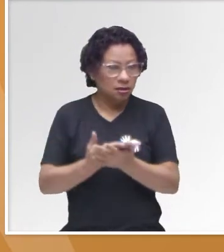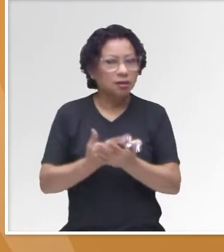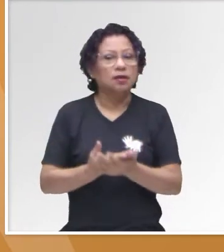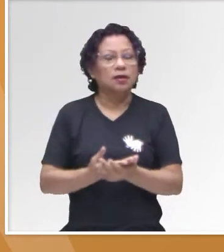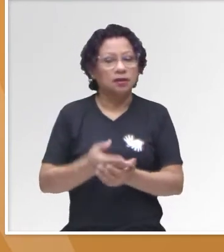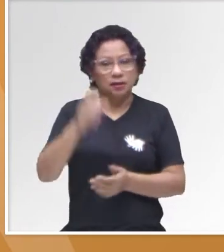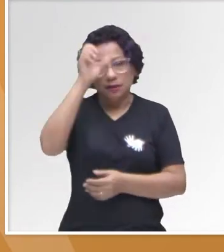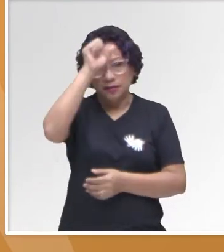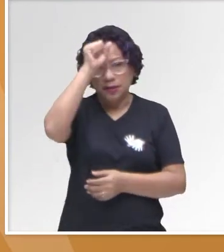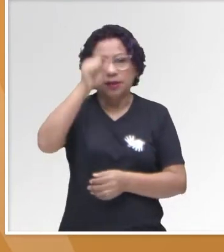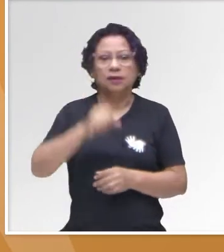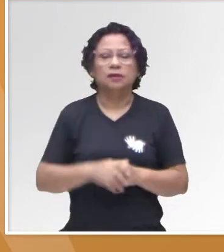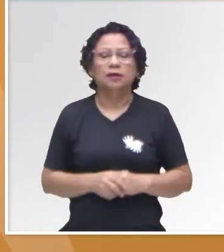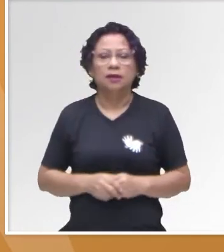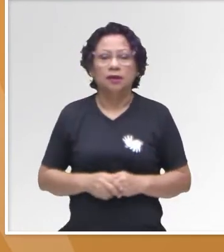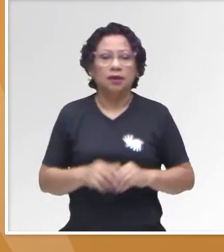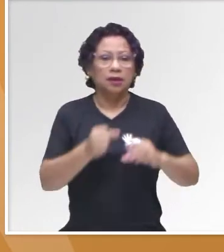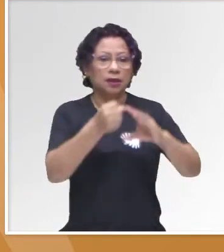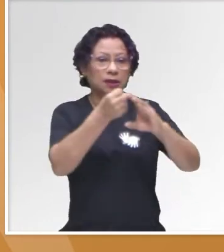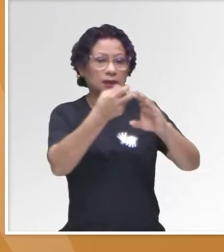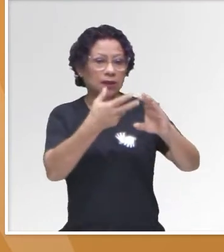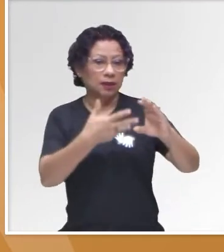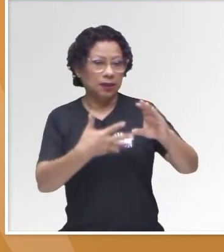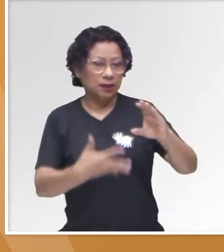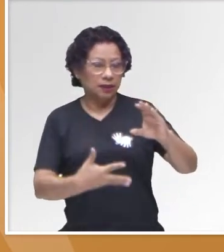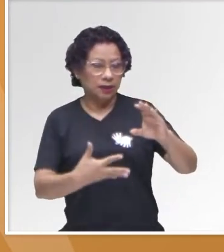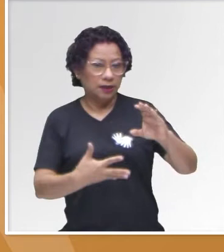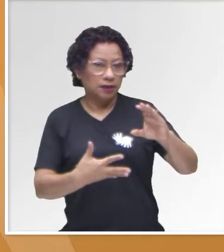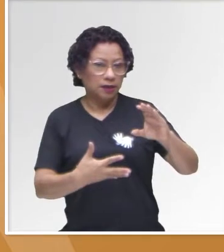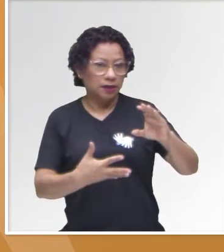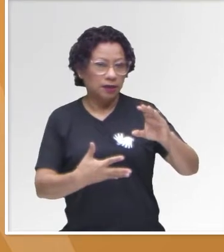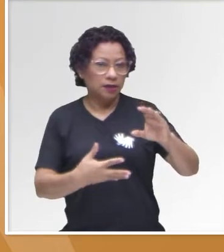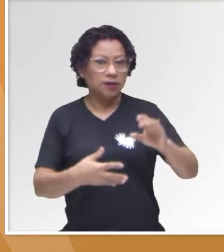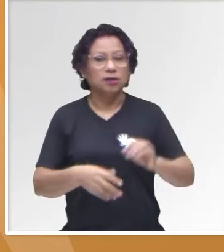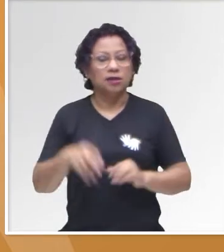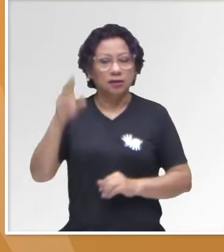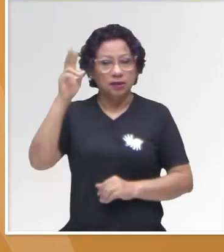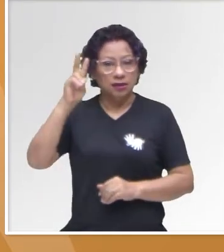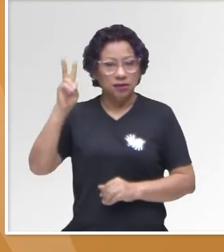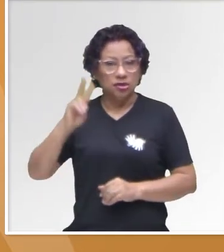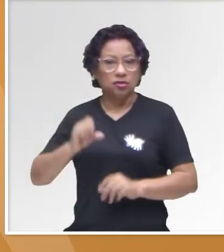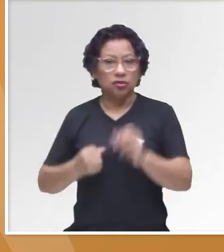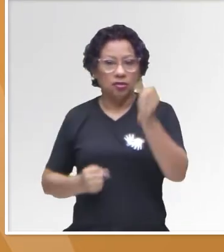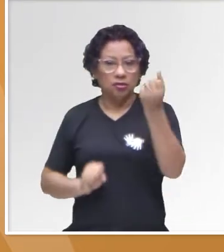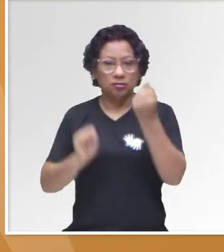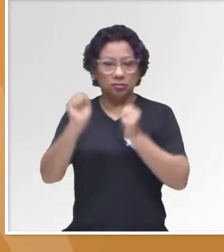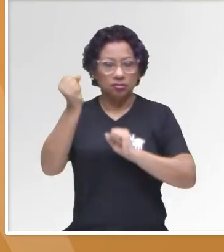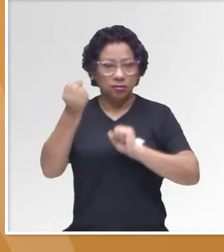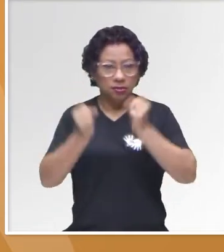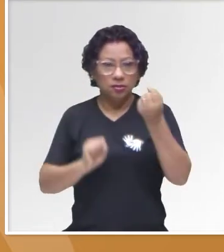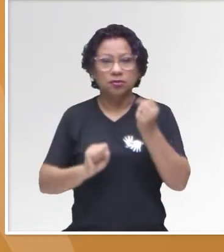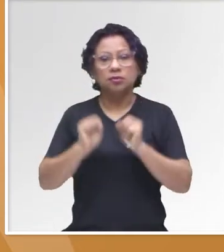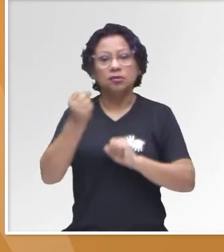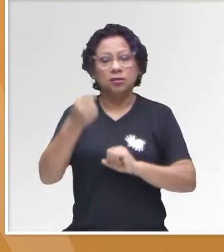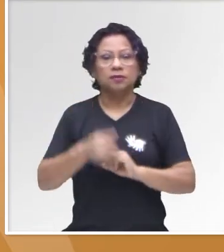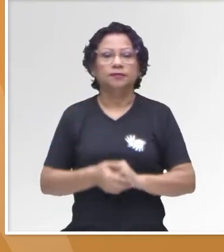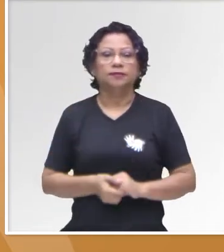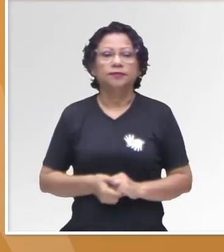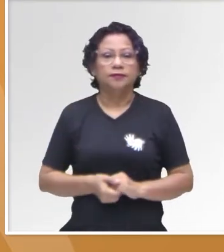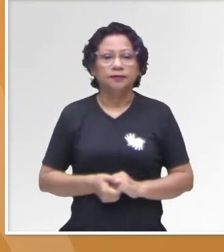das características do que é a produção industrial, né? Nada mais é que transformar uma